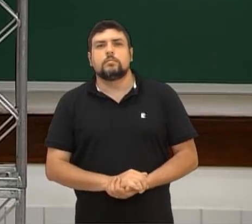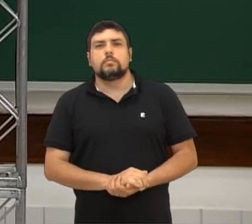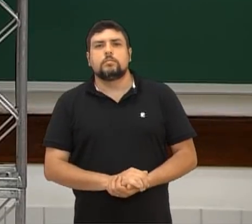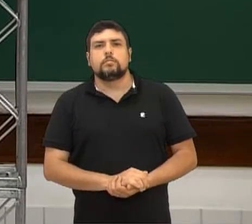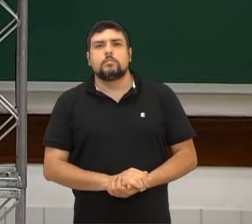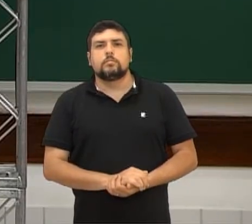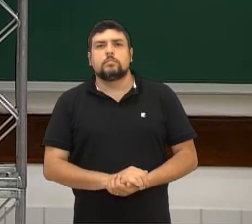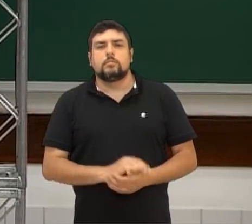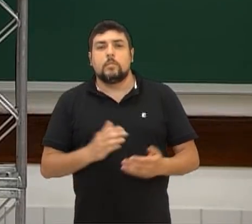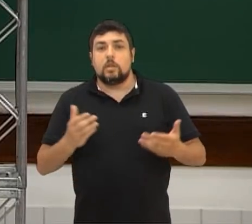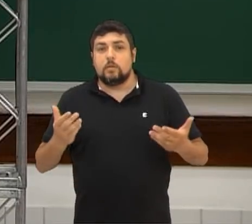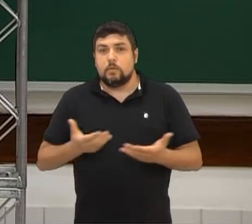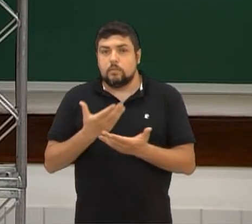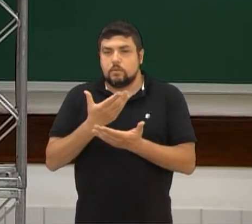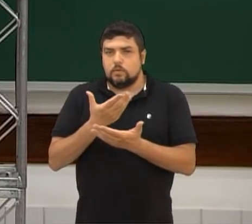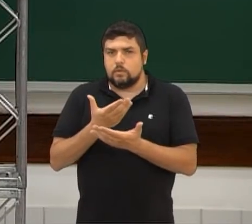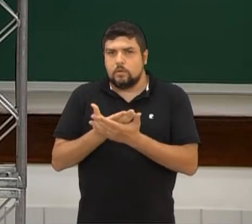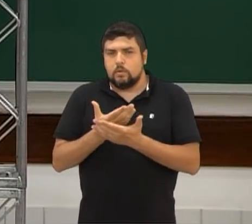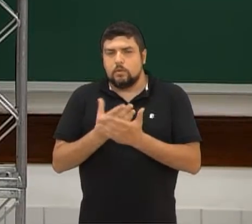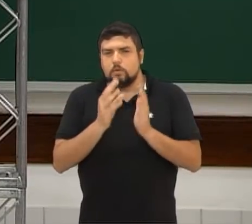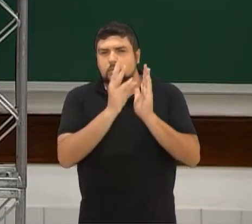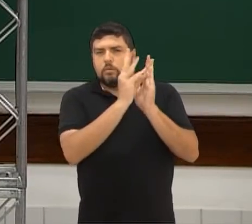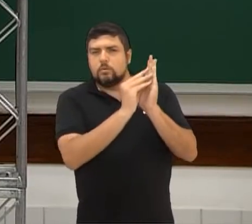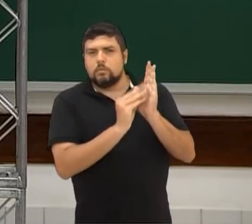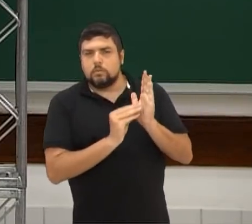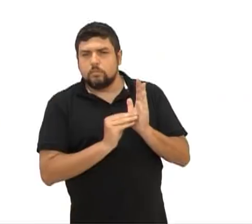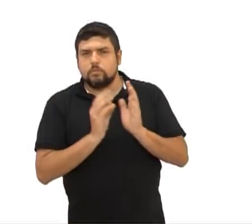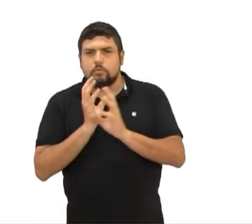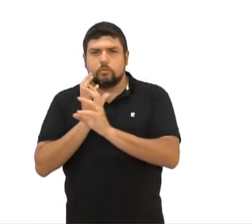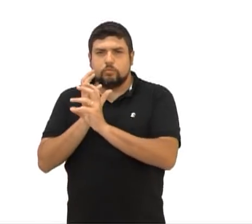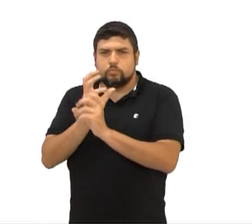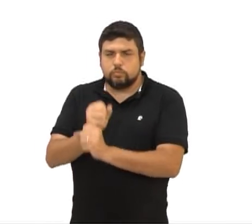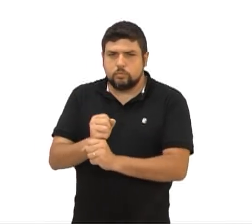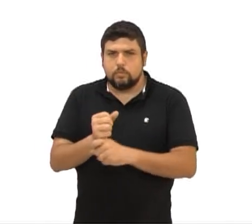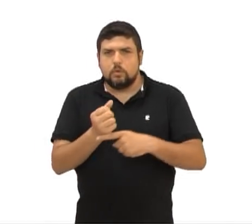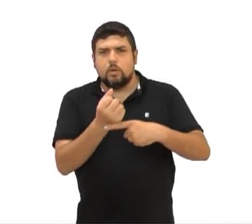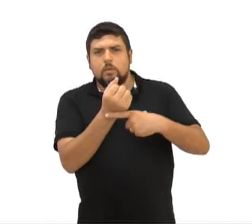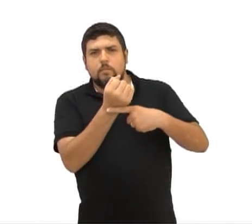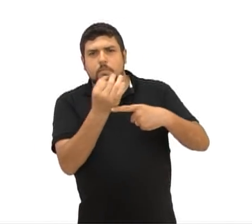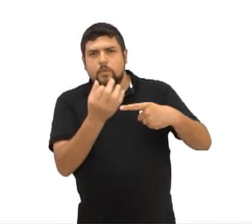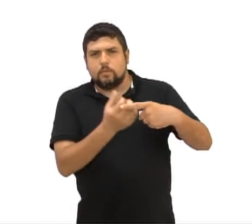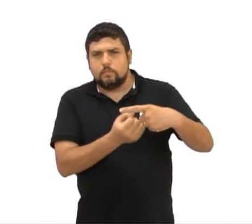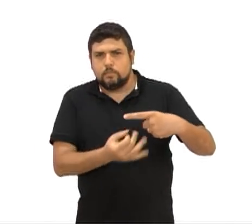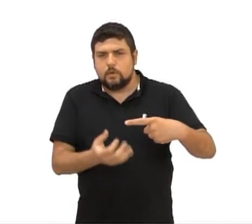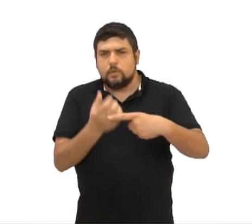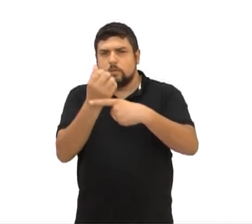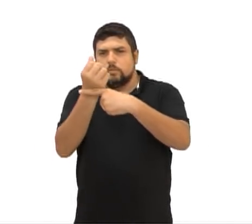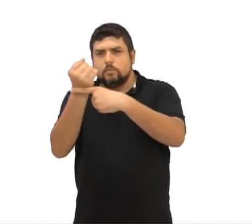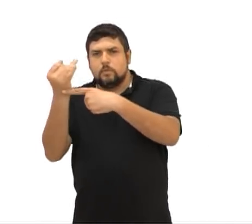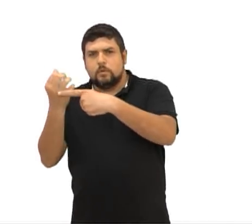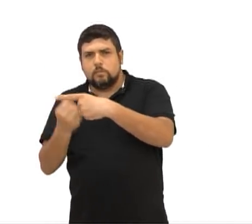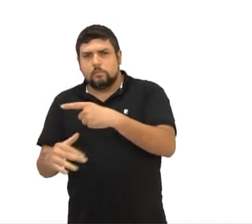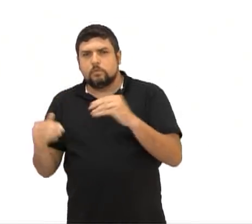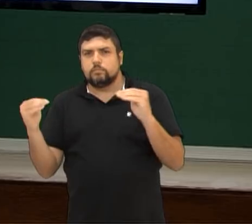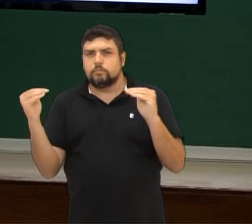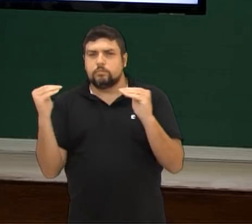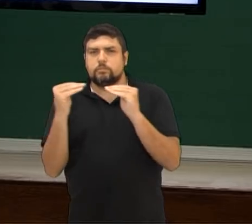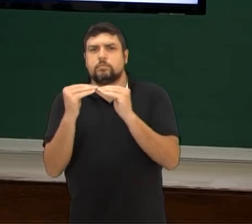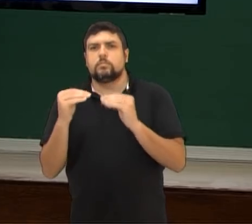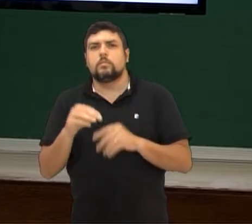Nessa aula de hoje, nós trabalhamos com razões que são dadas por frações